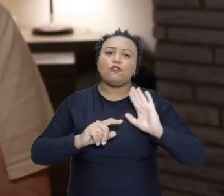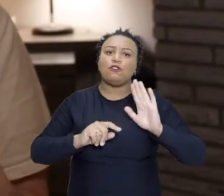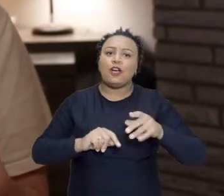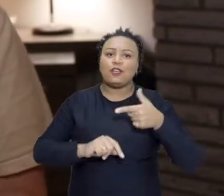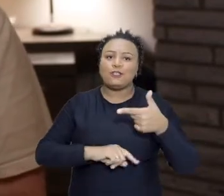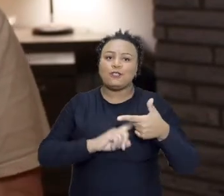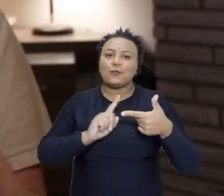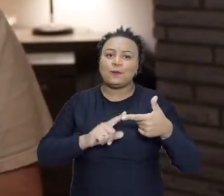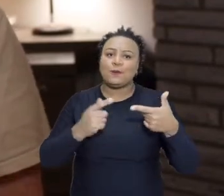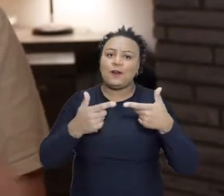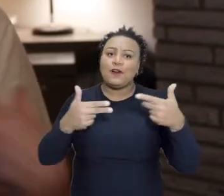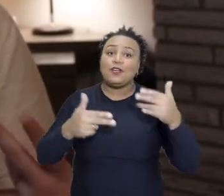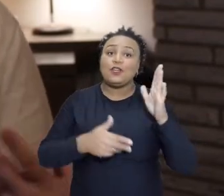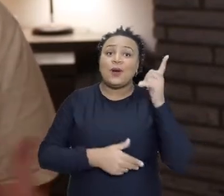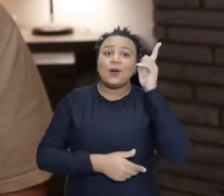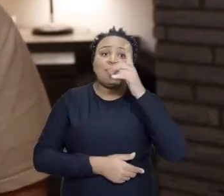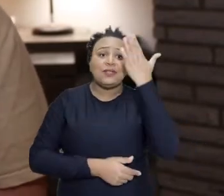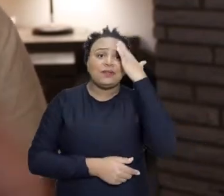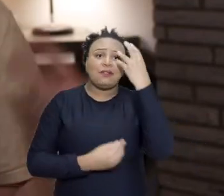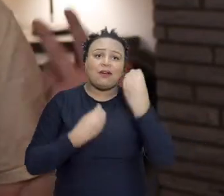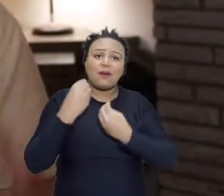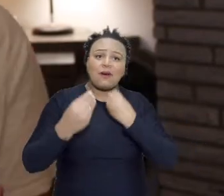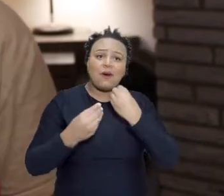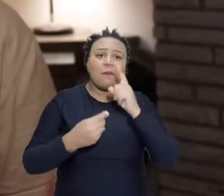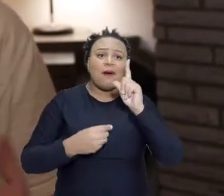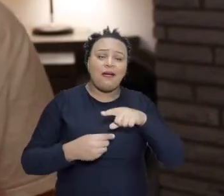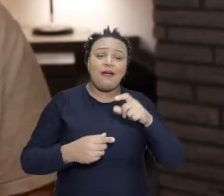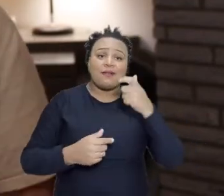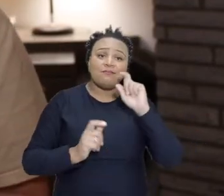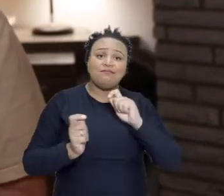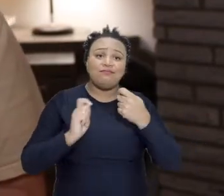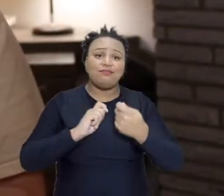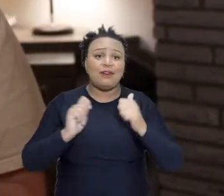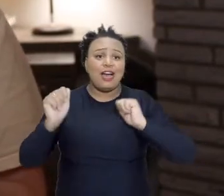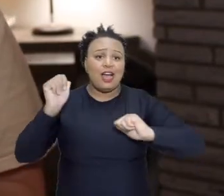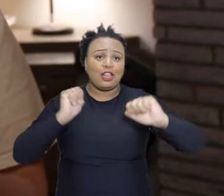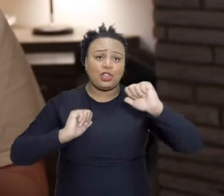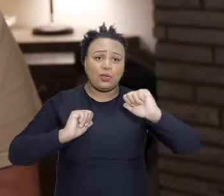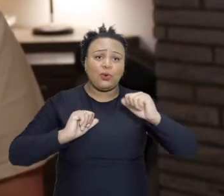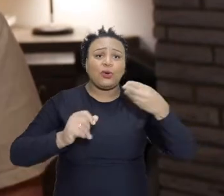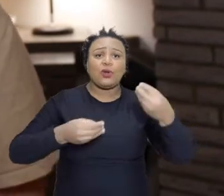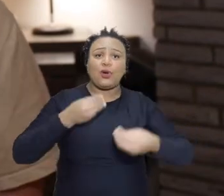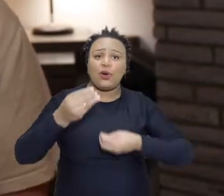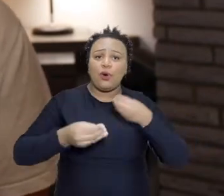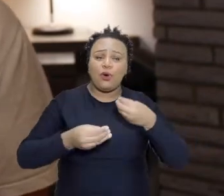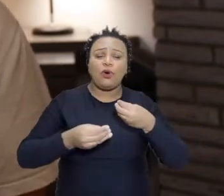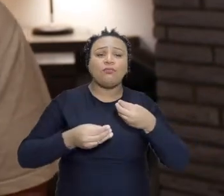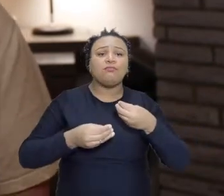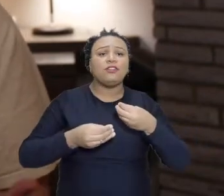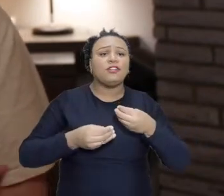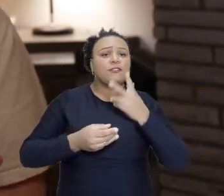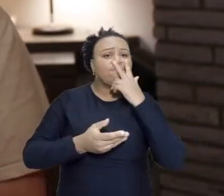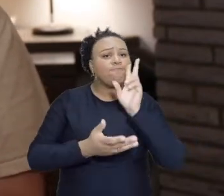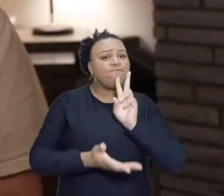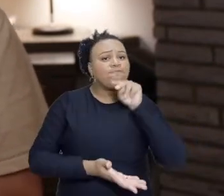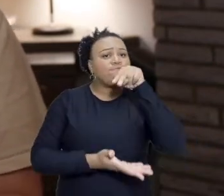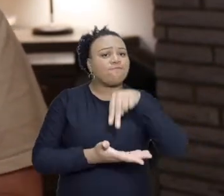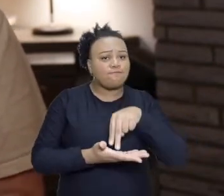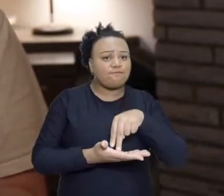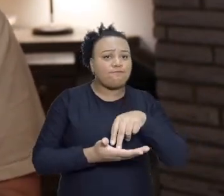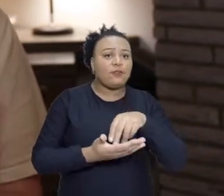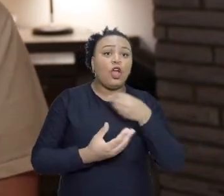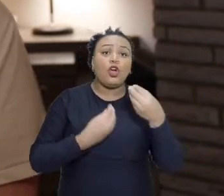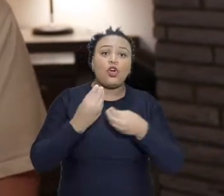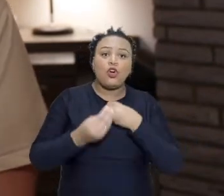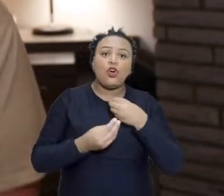Você já conseguiu entender como que é ser ator, como que é colocar isso em cena. Ele te traz como você